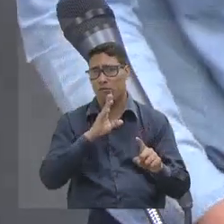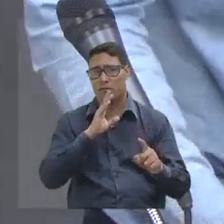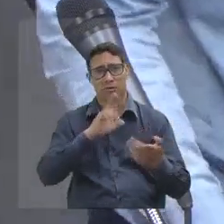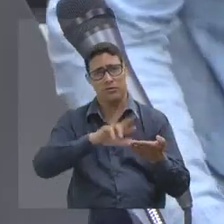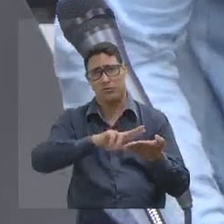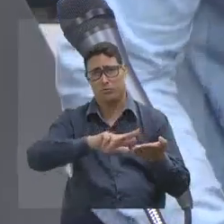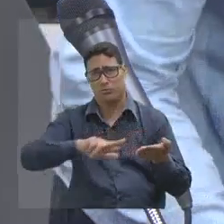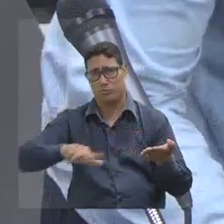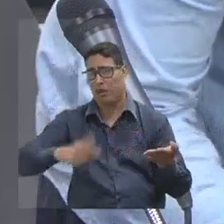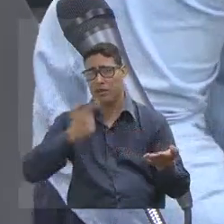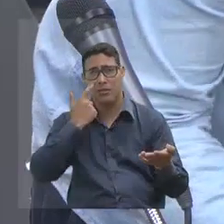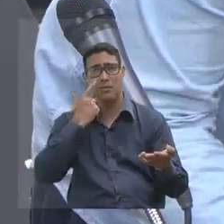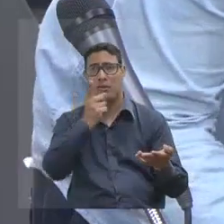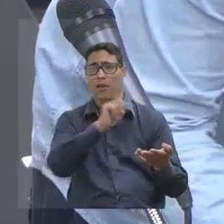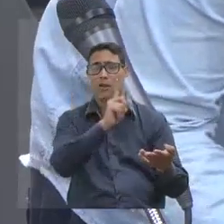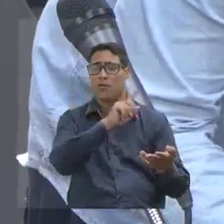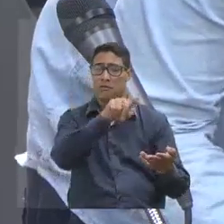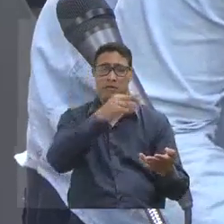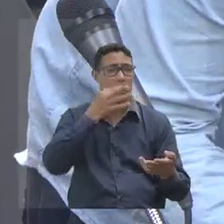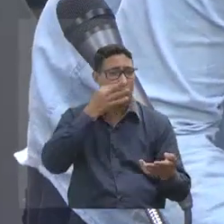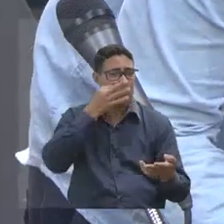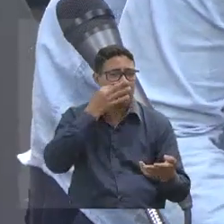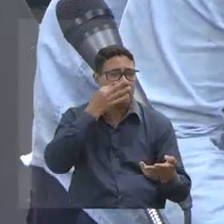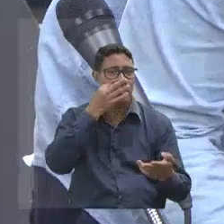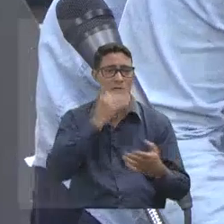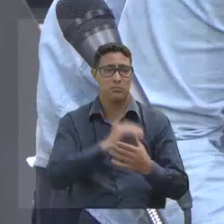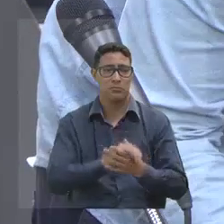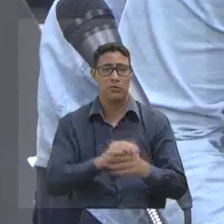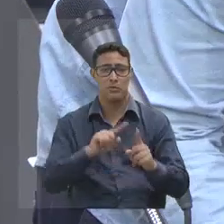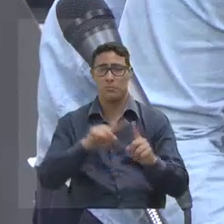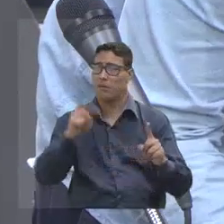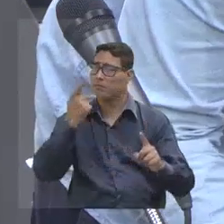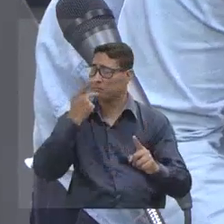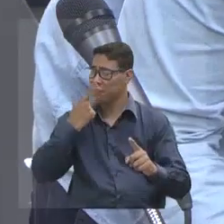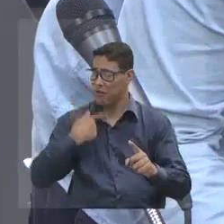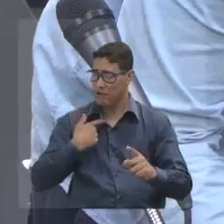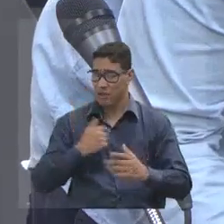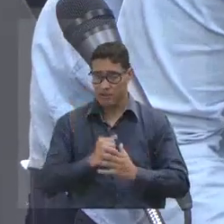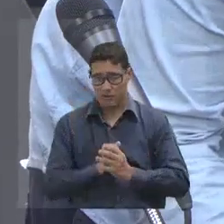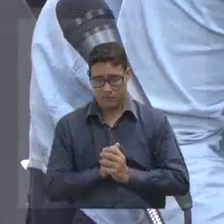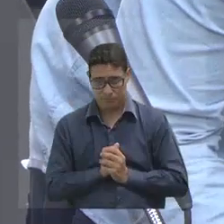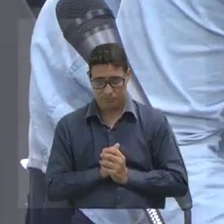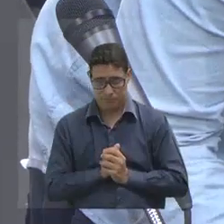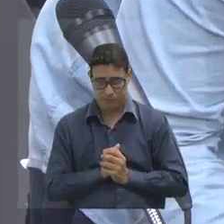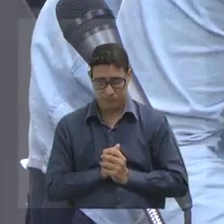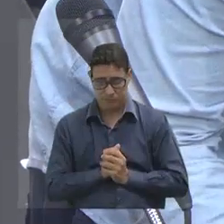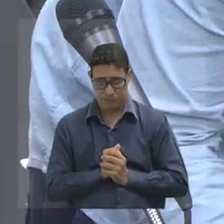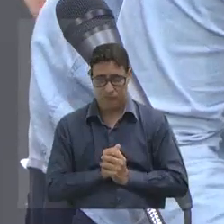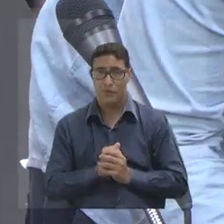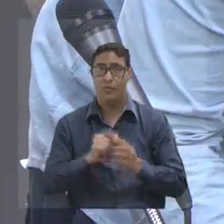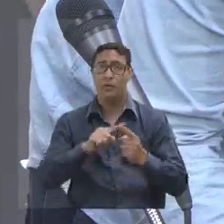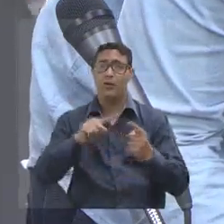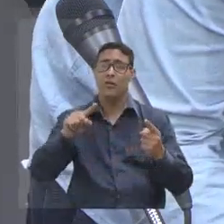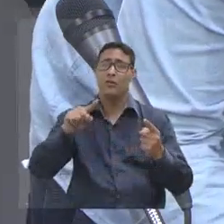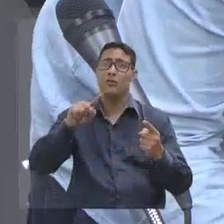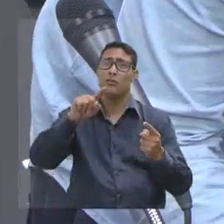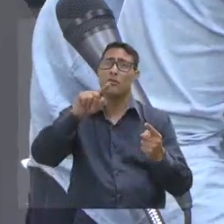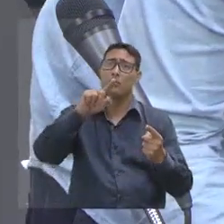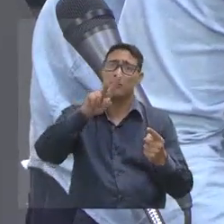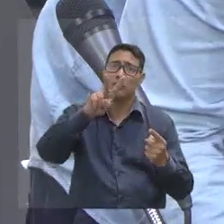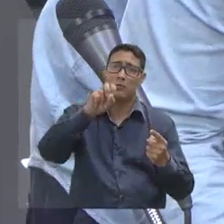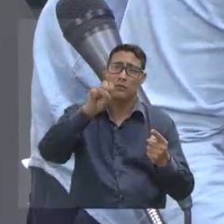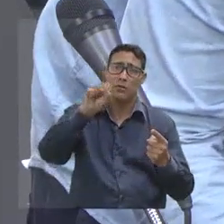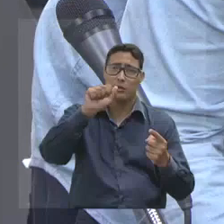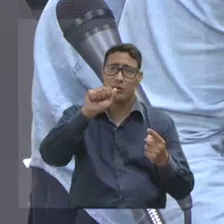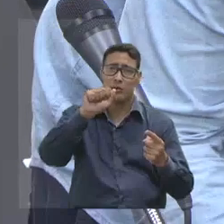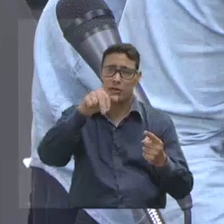eu não vivo pessoalmente mas me falaram os vazenteiros fazendeiros eu não sou contra